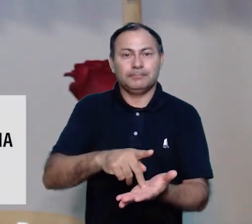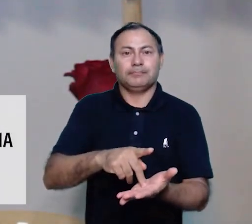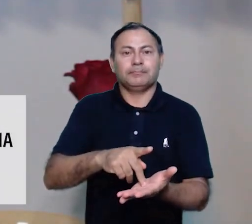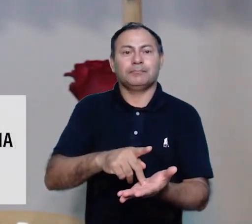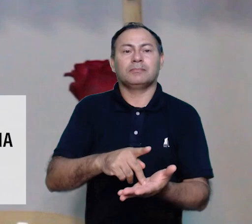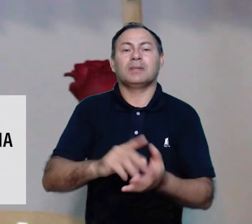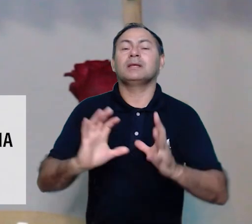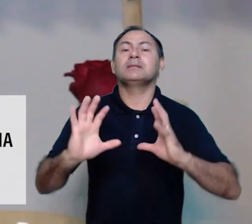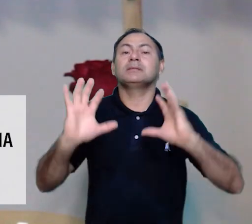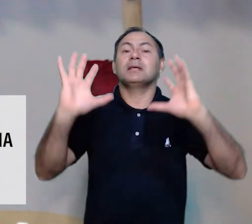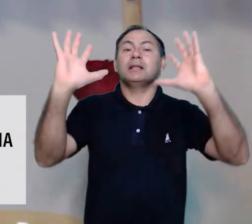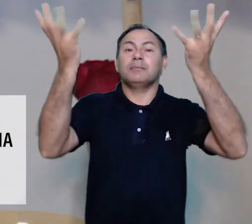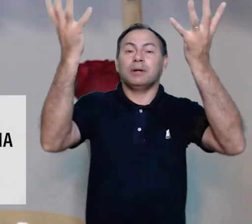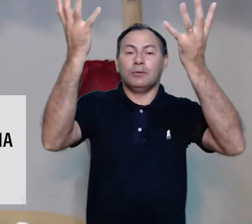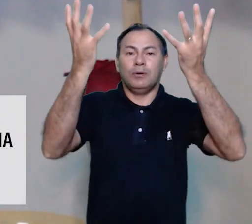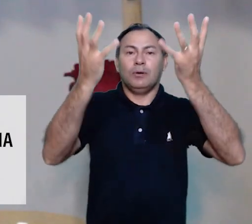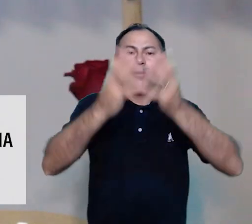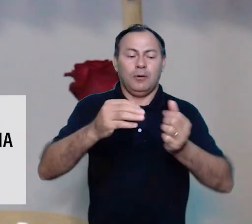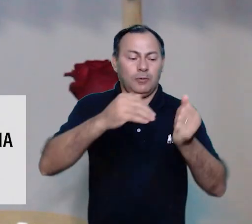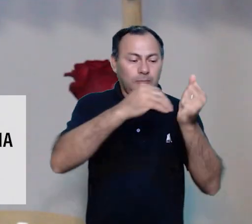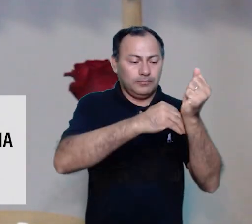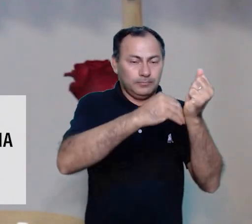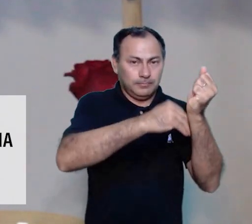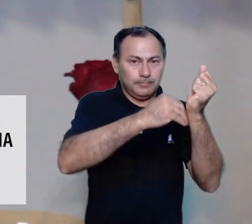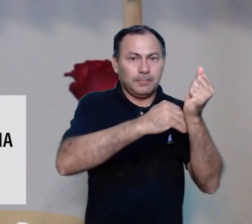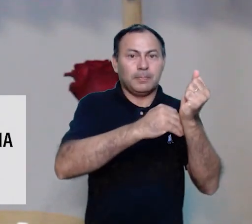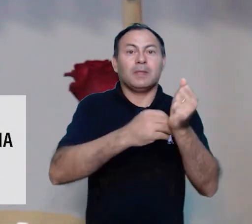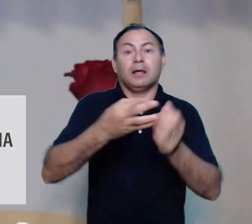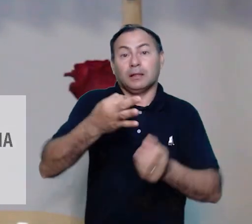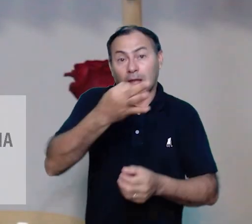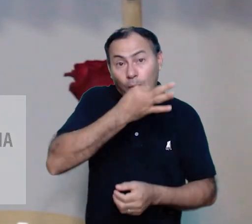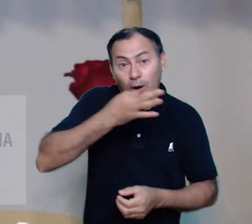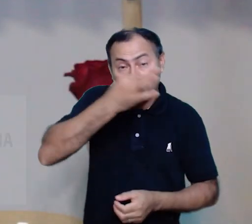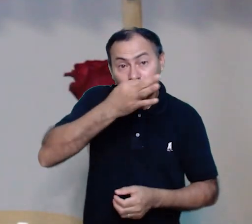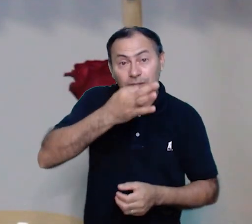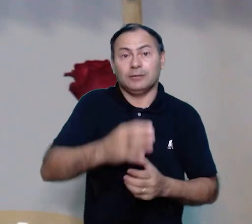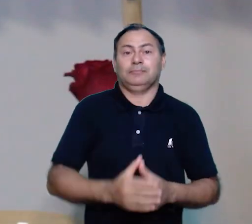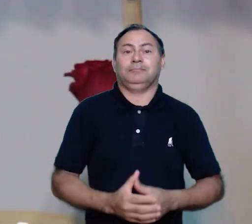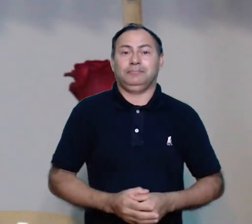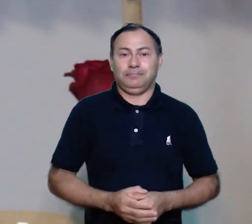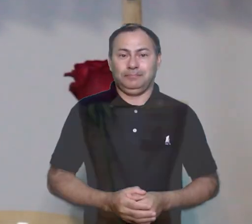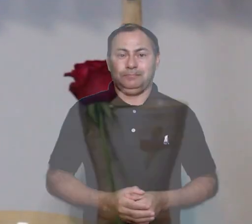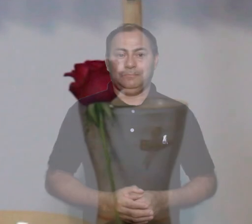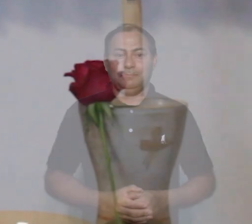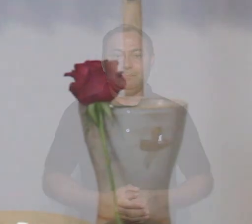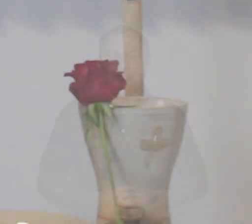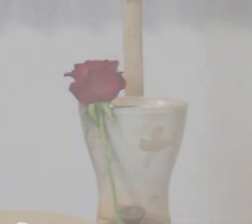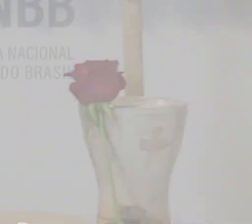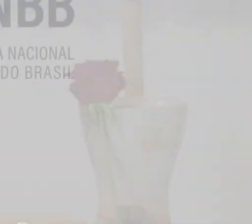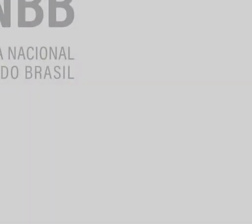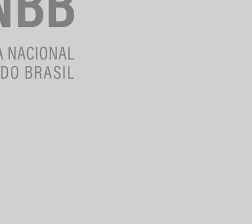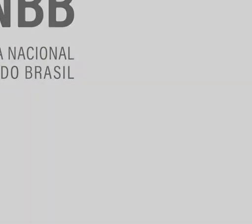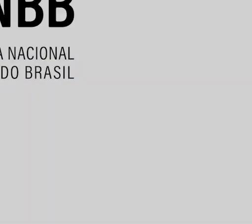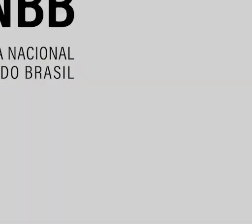na verdade, celebrado o mistério da Eucaristia.